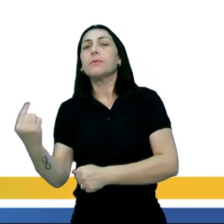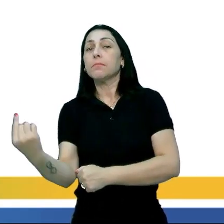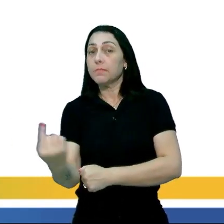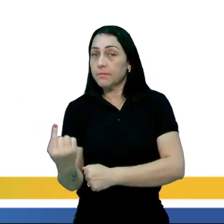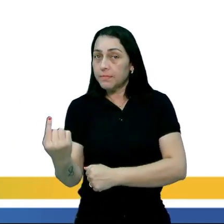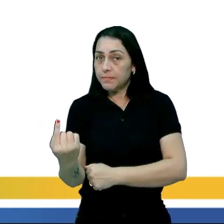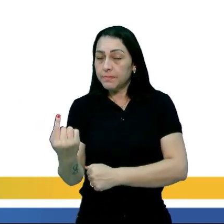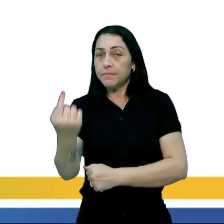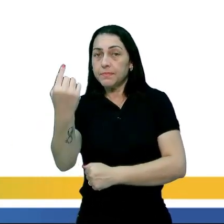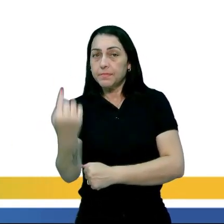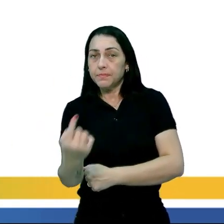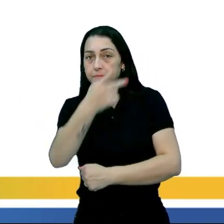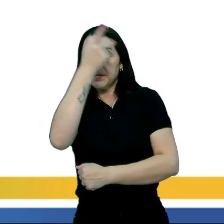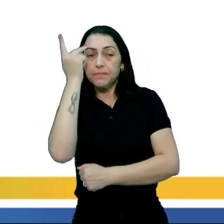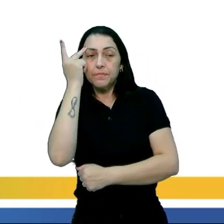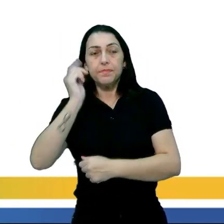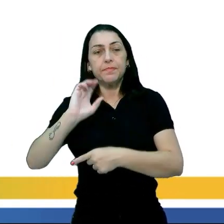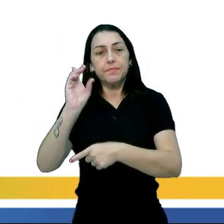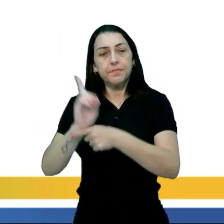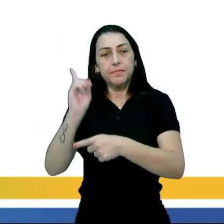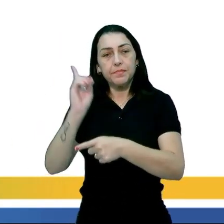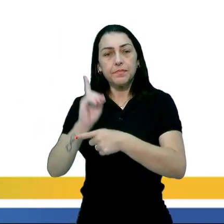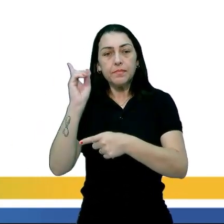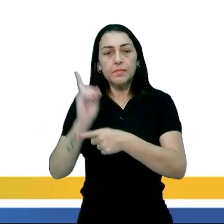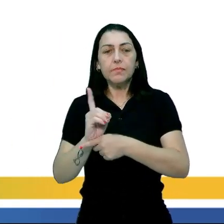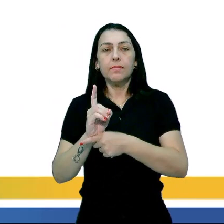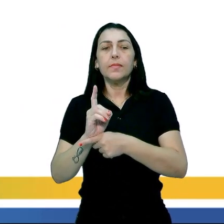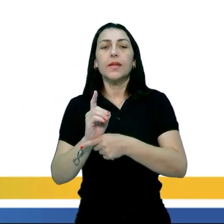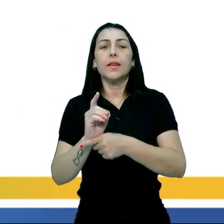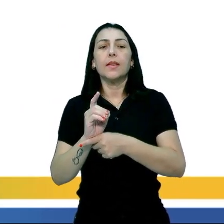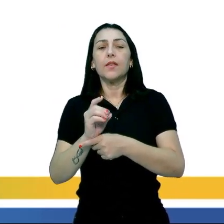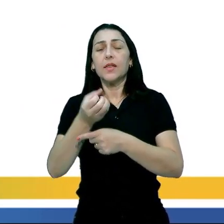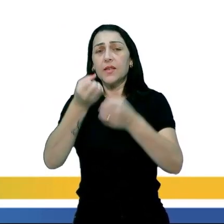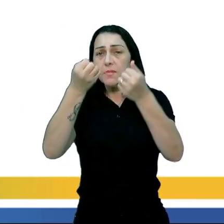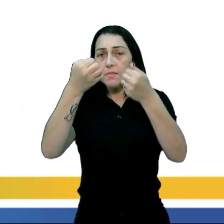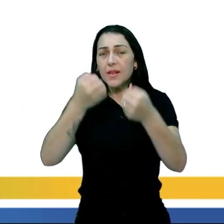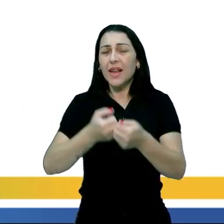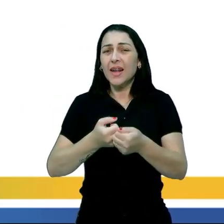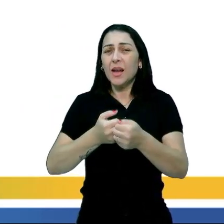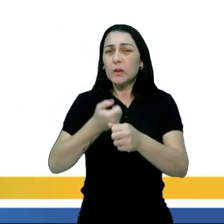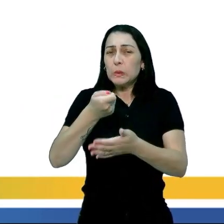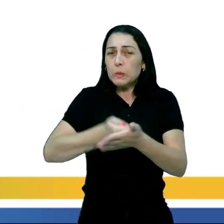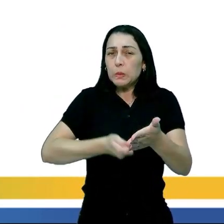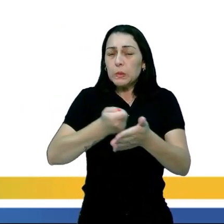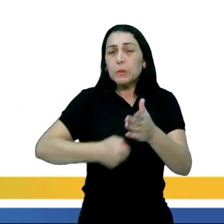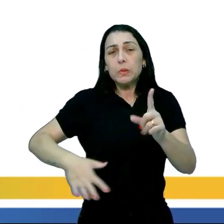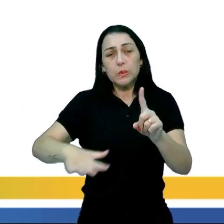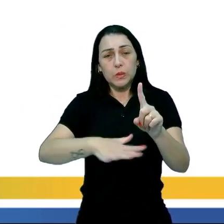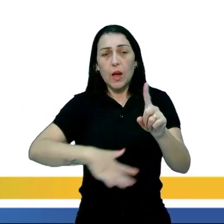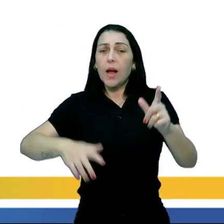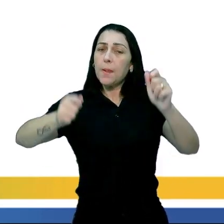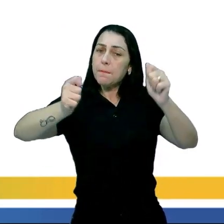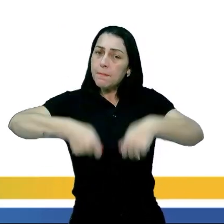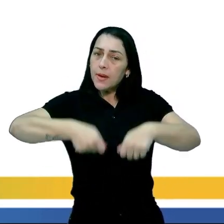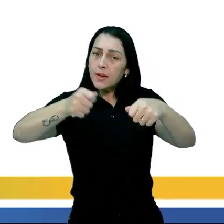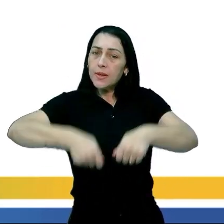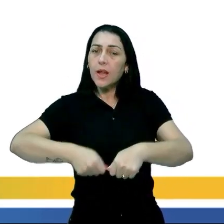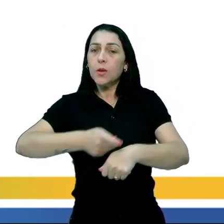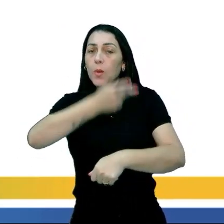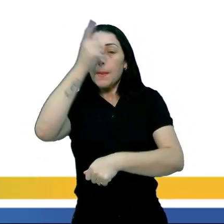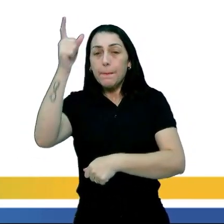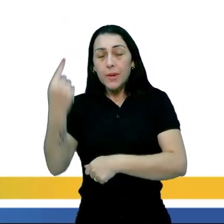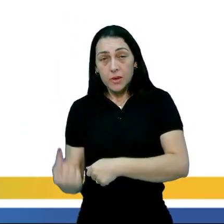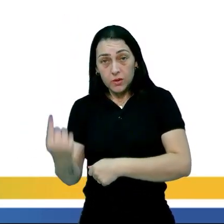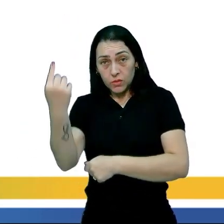um indivíduo. Letra D, conjuga pressão social à capacidade de um